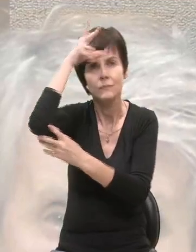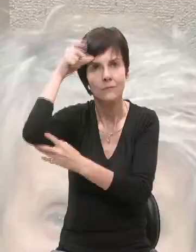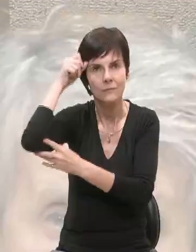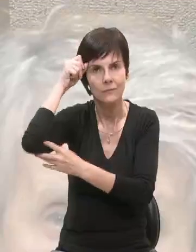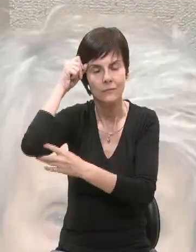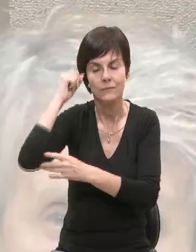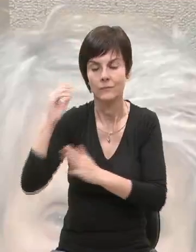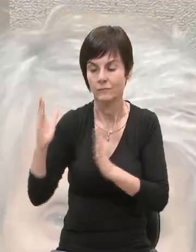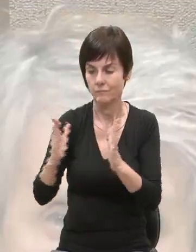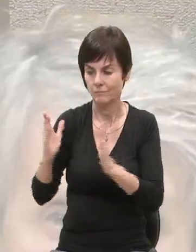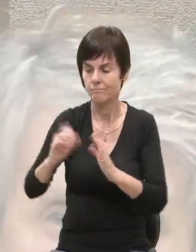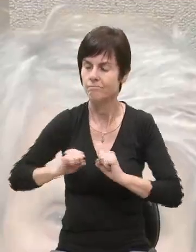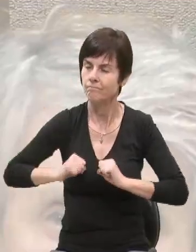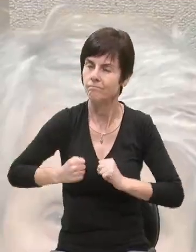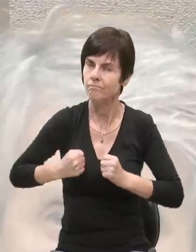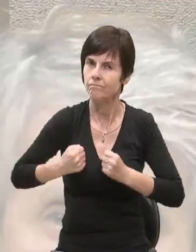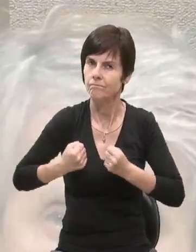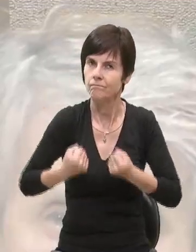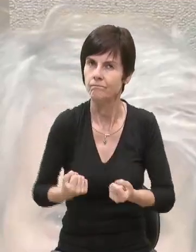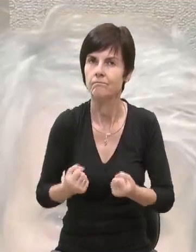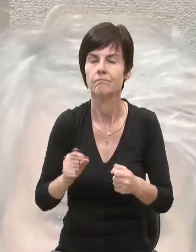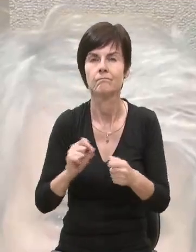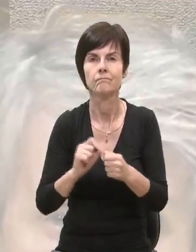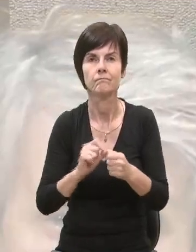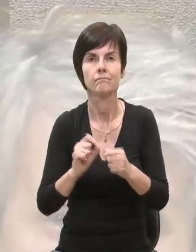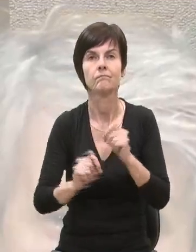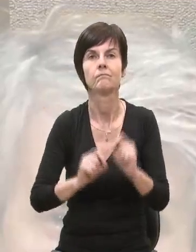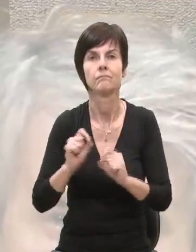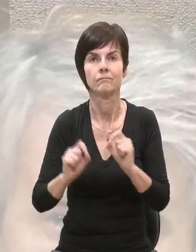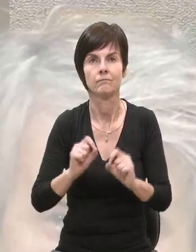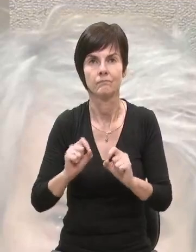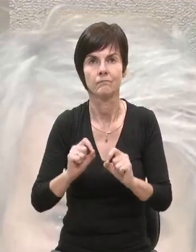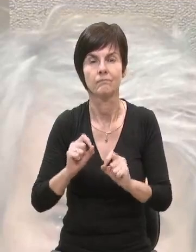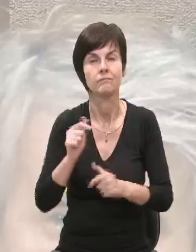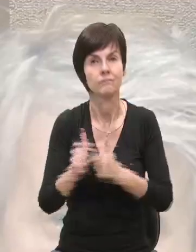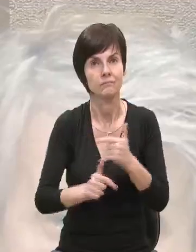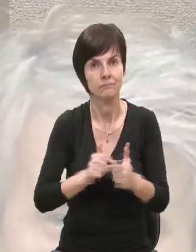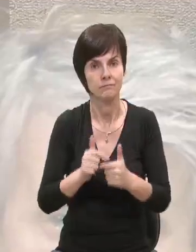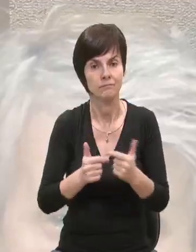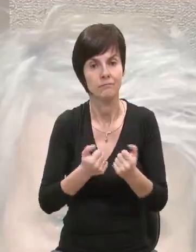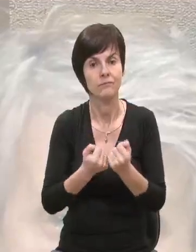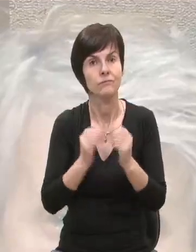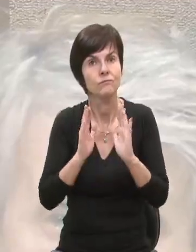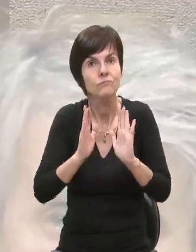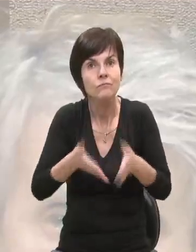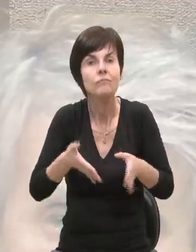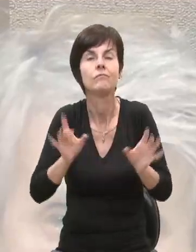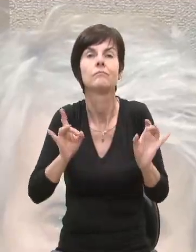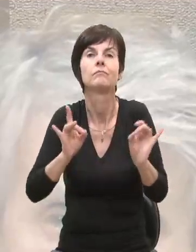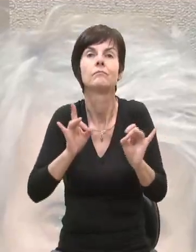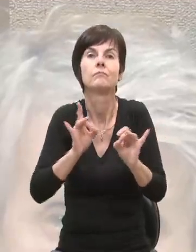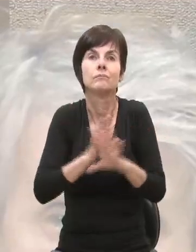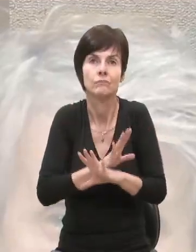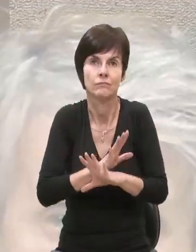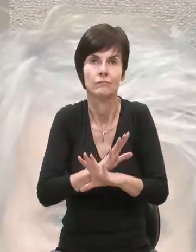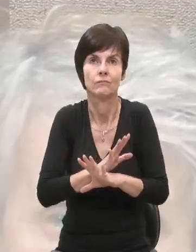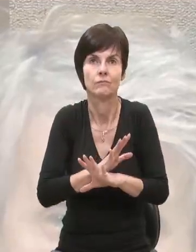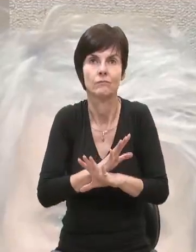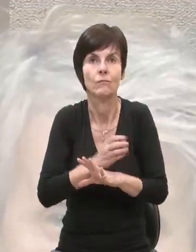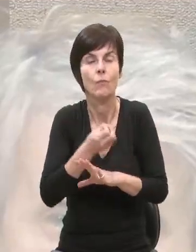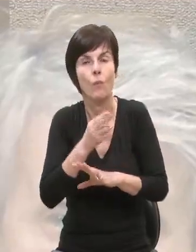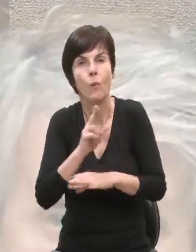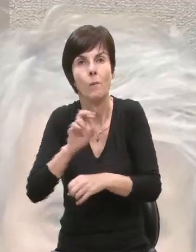tempo, se esforçou para fazer com que este serviço, vereador Rafael, já não tivesse sido